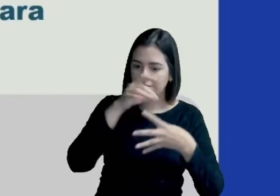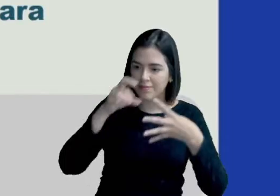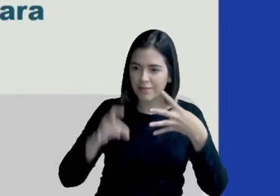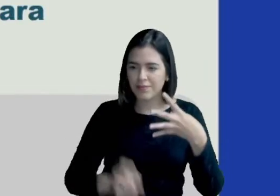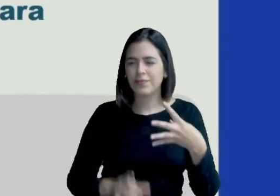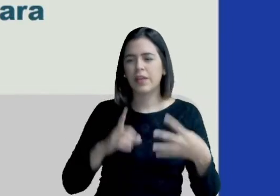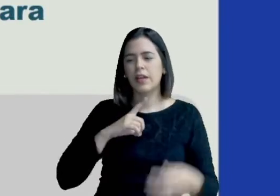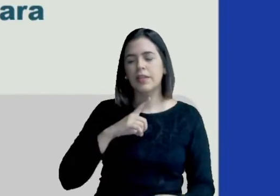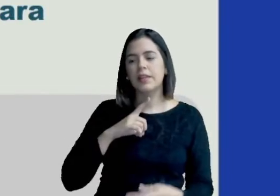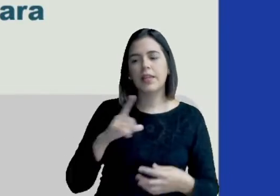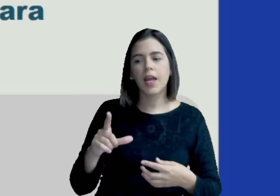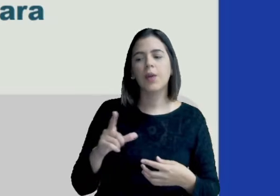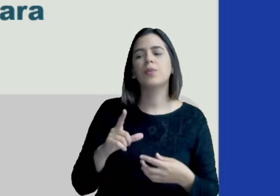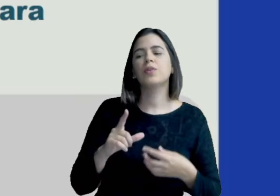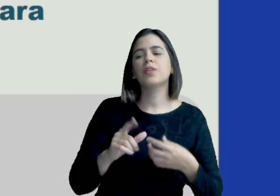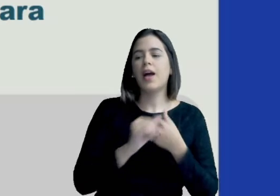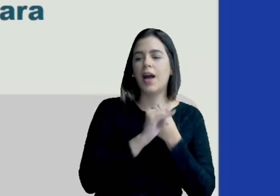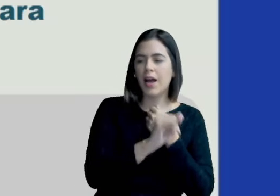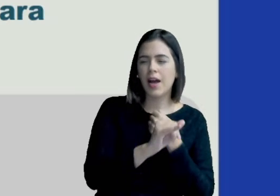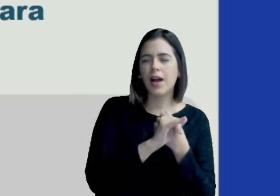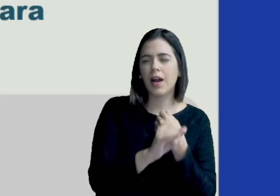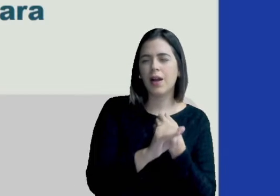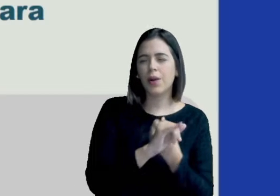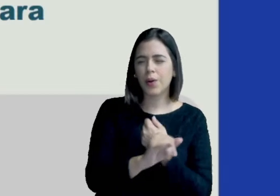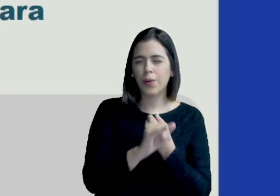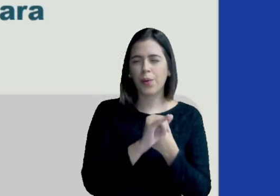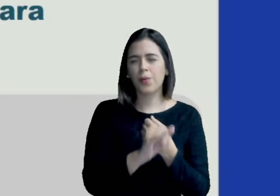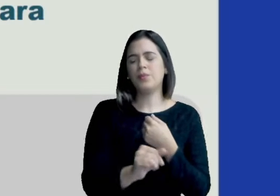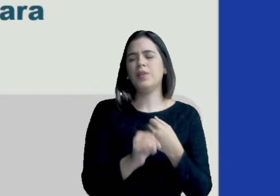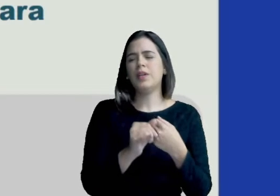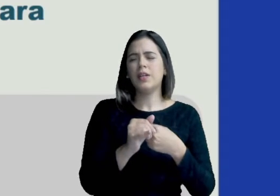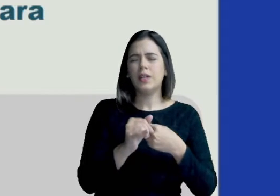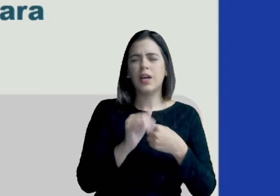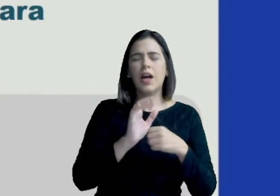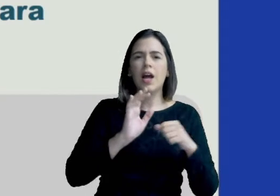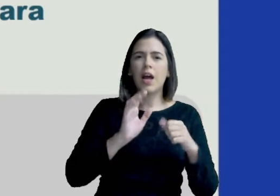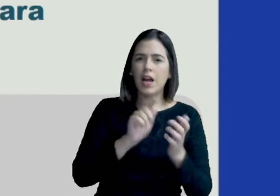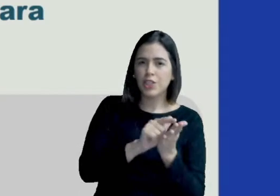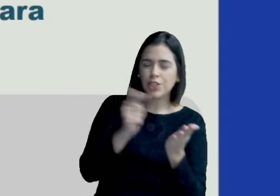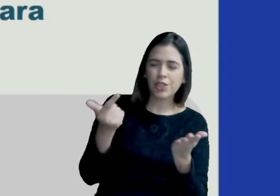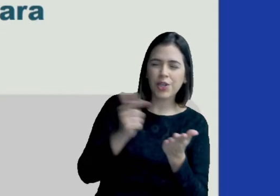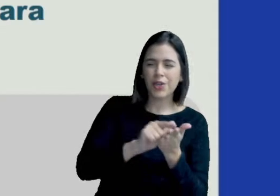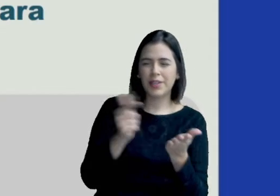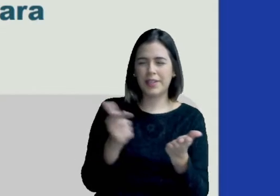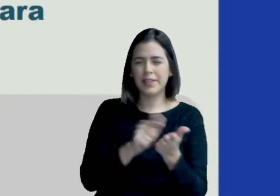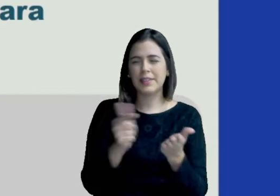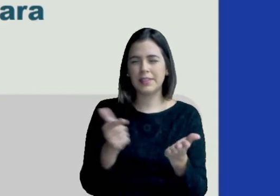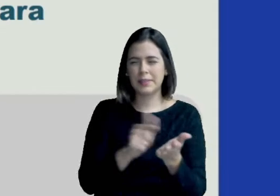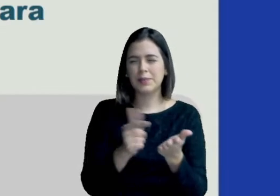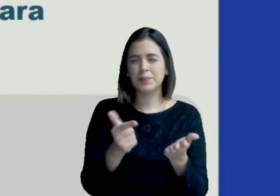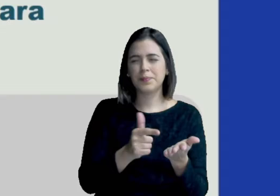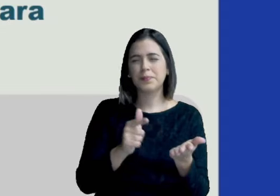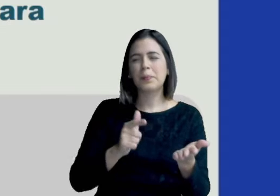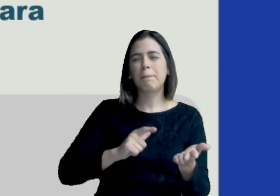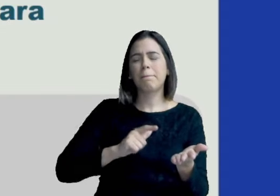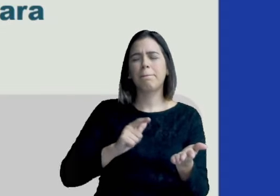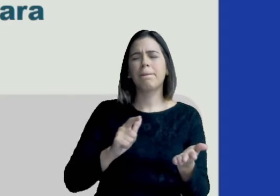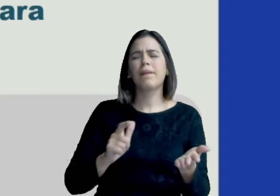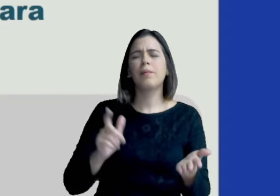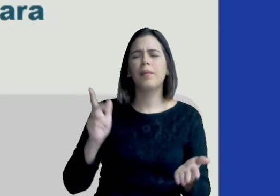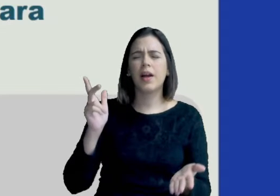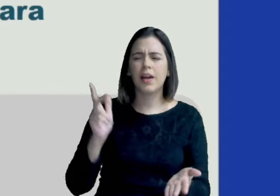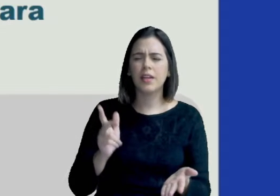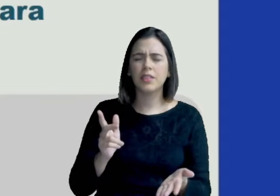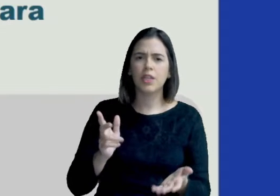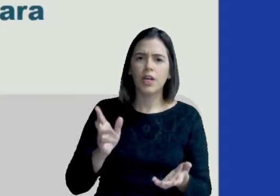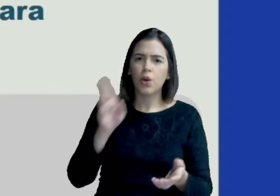certo? Nós temos a crônica periodística, que é a crônica jornalística. La mais